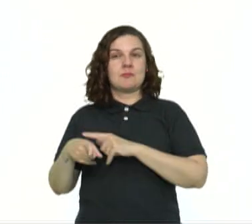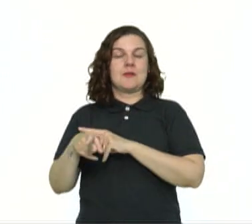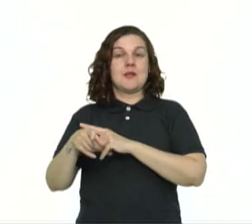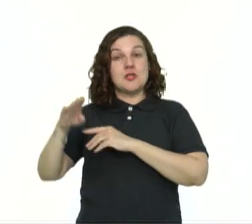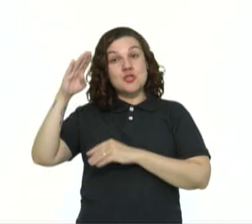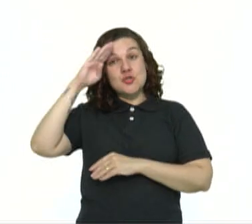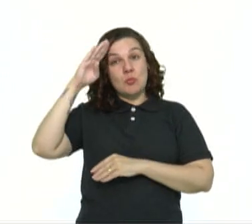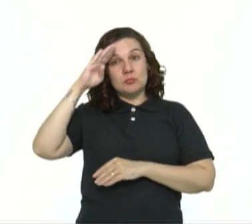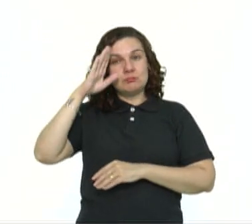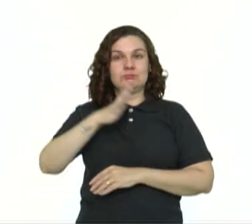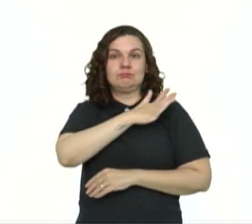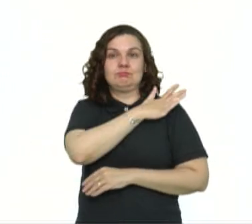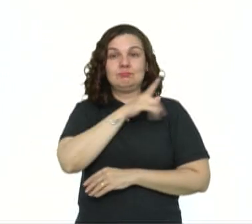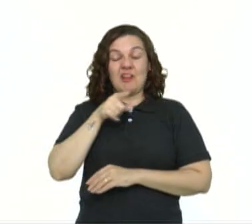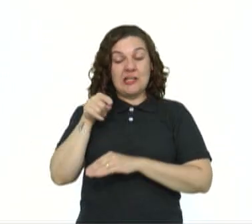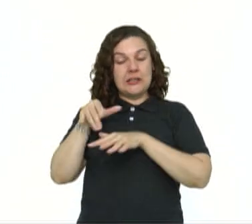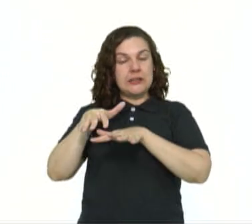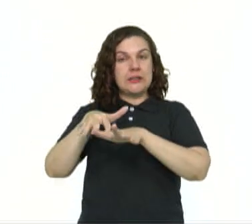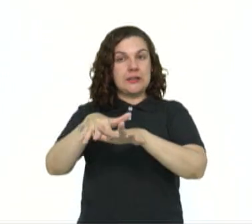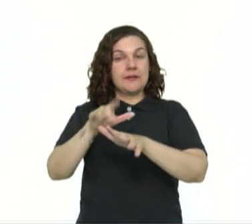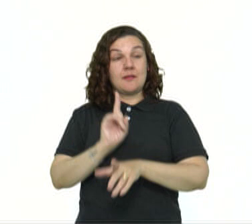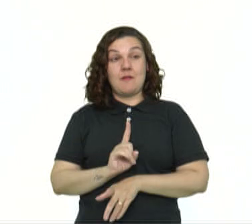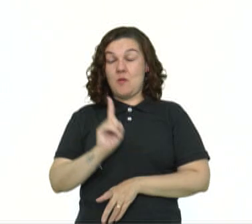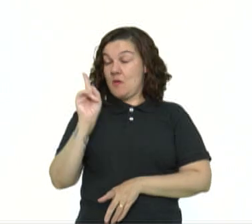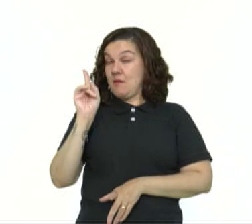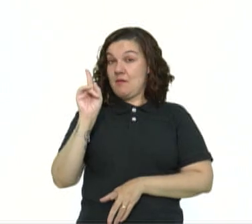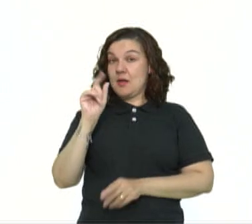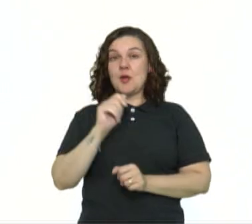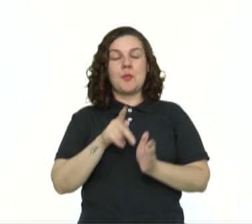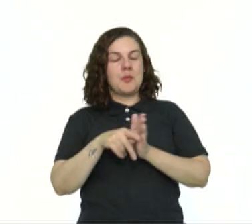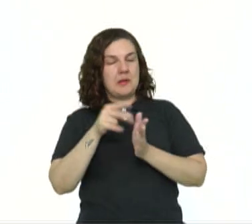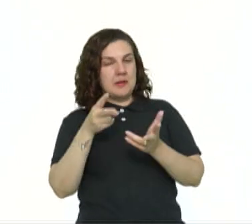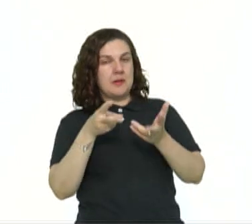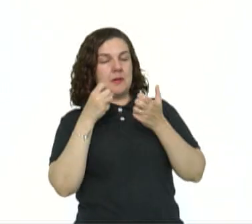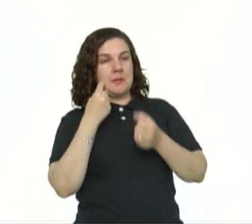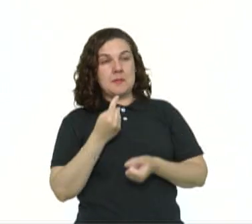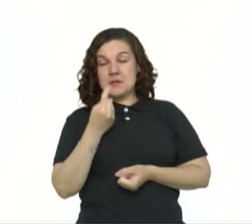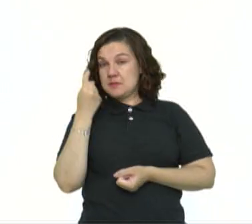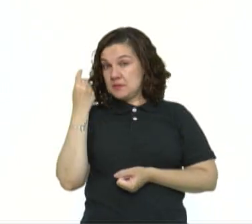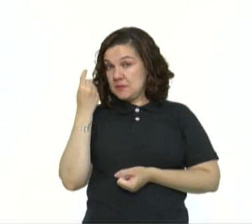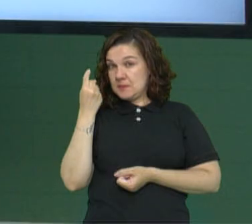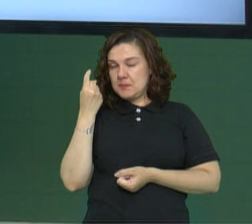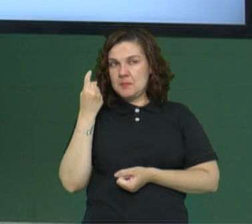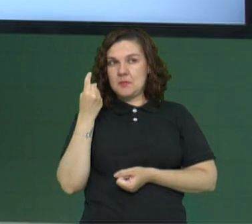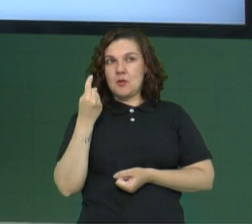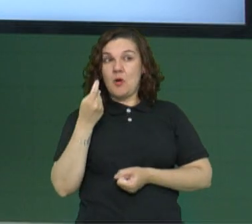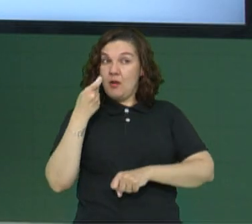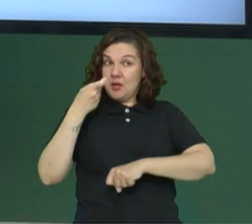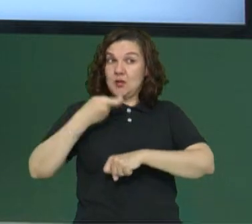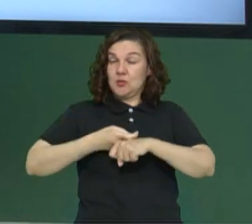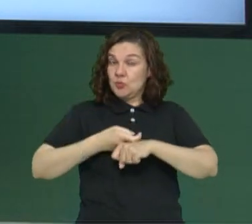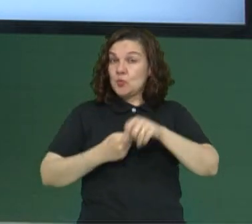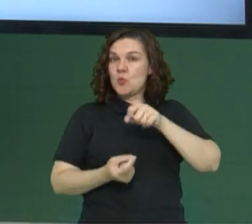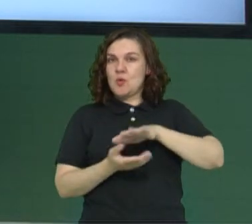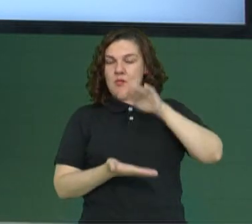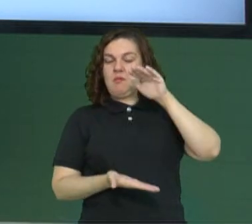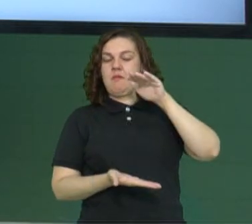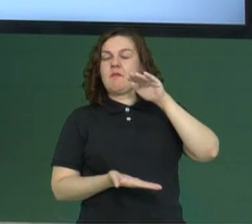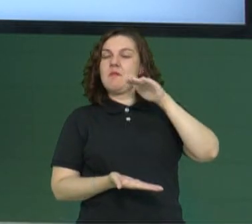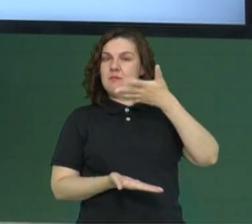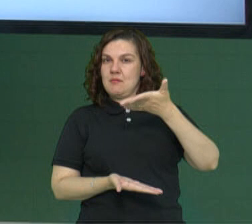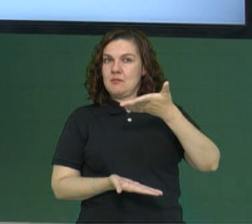do Império Azteca. Então, aqui nessa escultura, vocês podem observar que ela é rígida, né? Ela tem